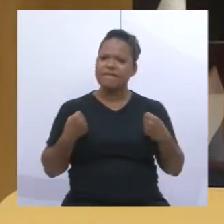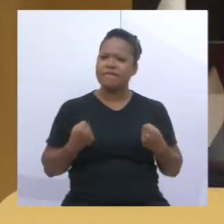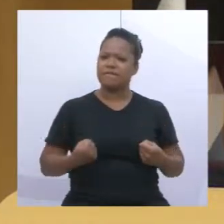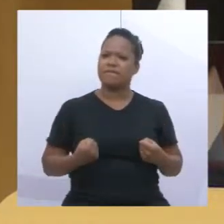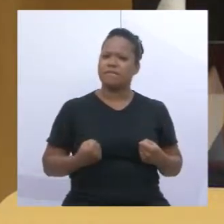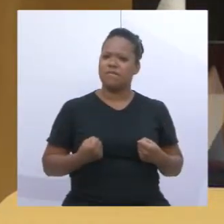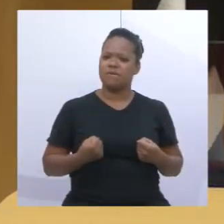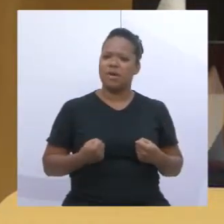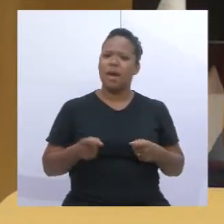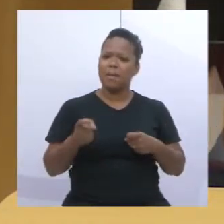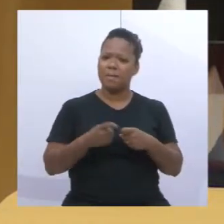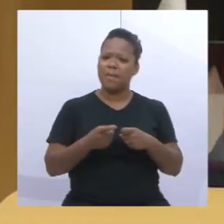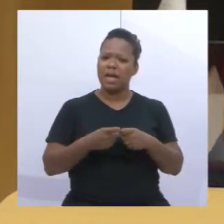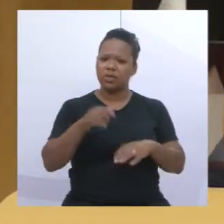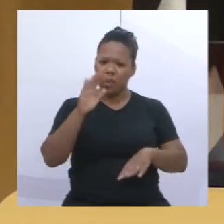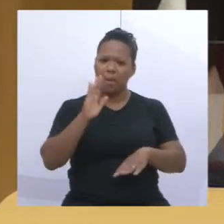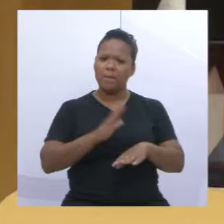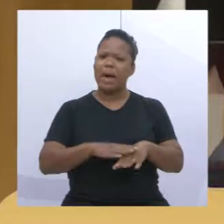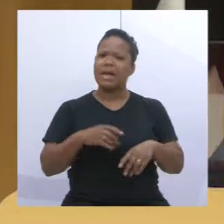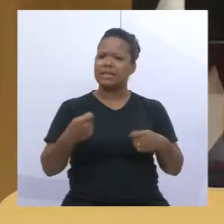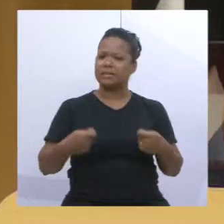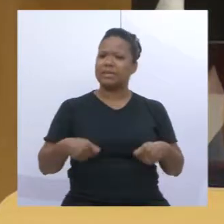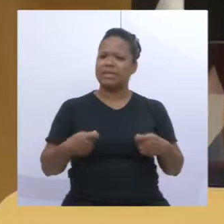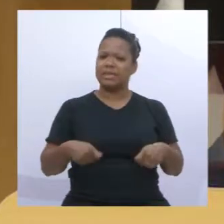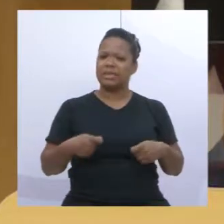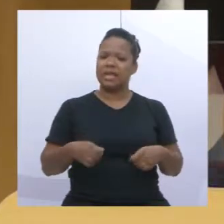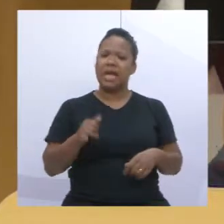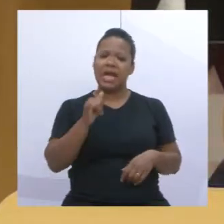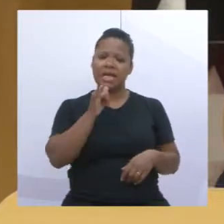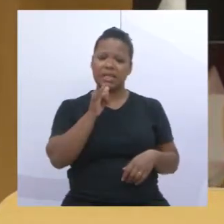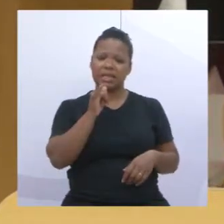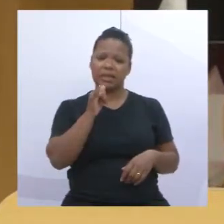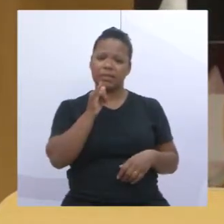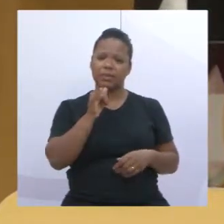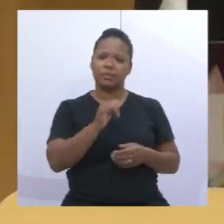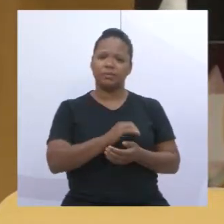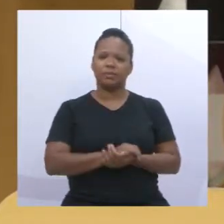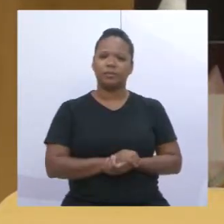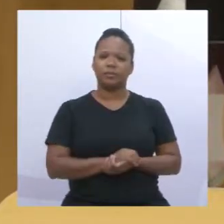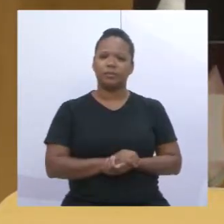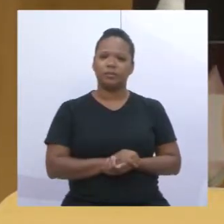o número de médicos nas nossas UBSs. Por exemplo,